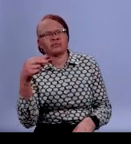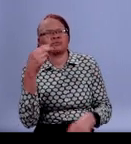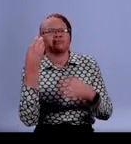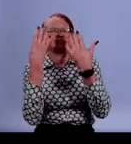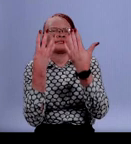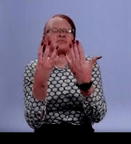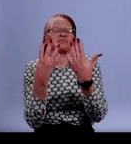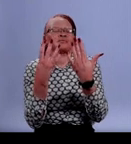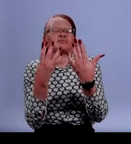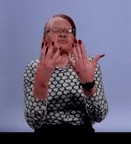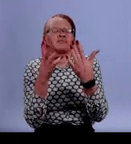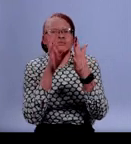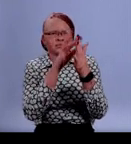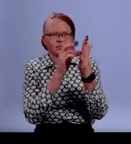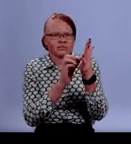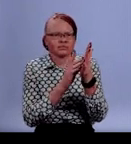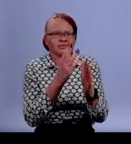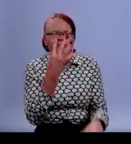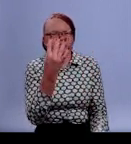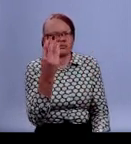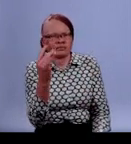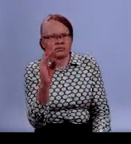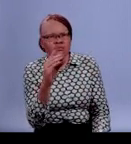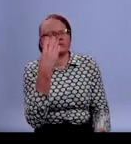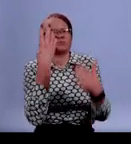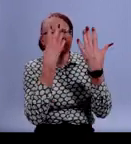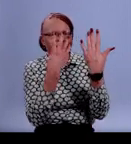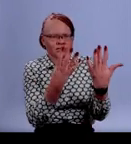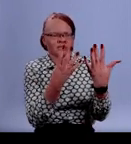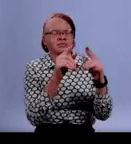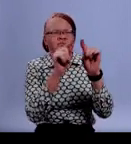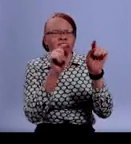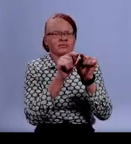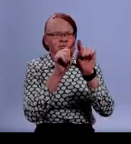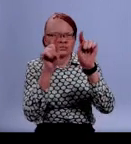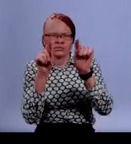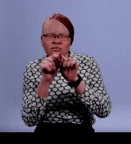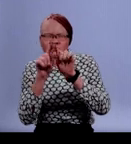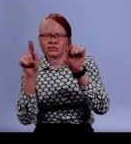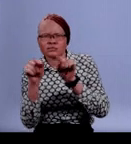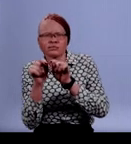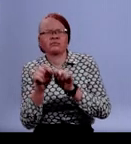9 Se nós formos a contabilizar vamos encontrar aqui nove quadradinhos